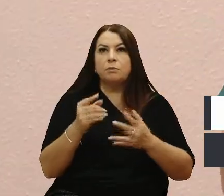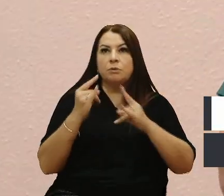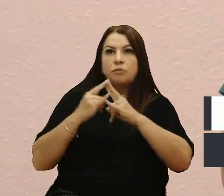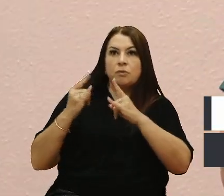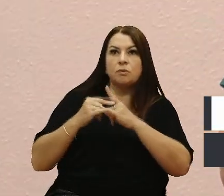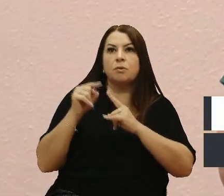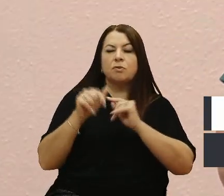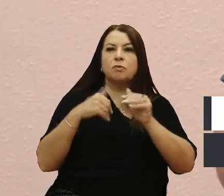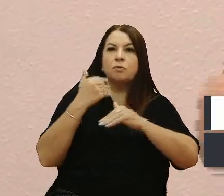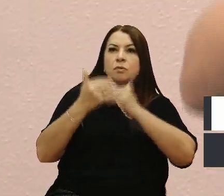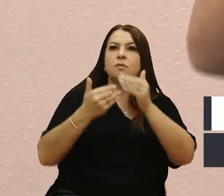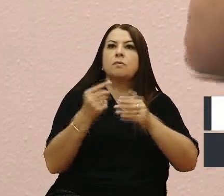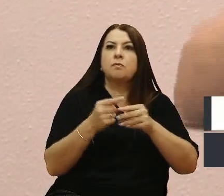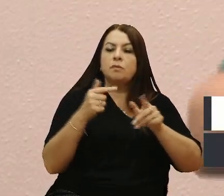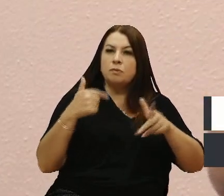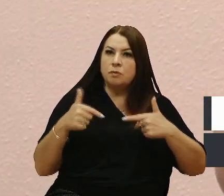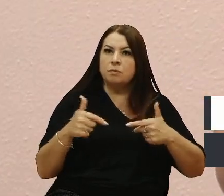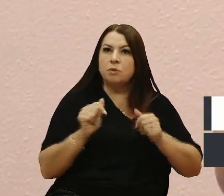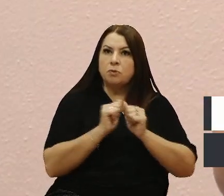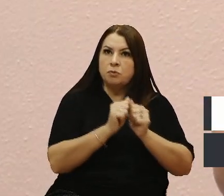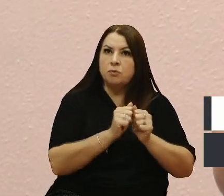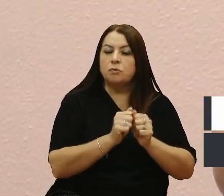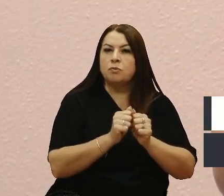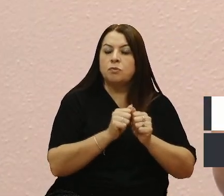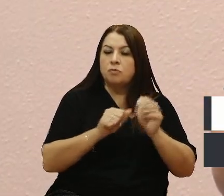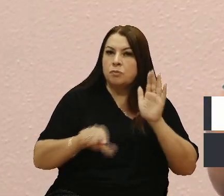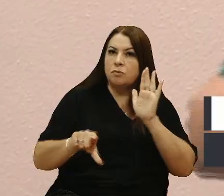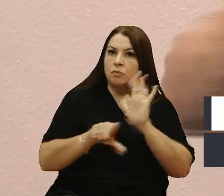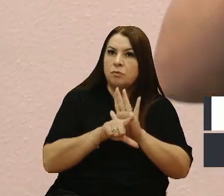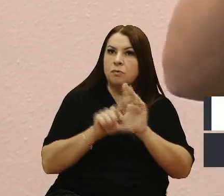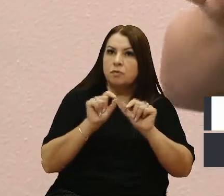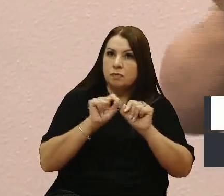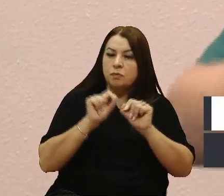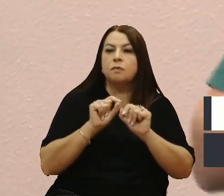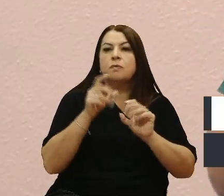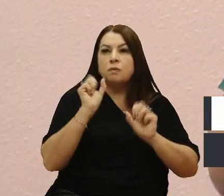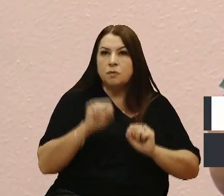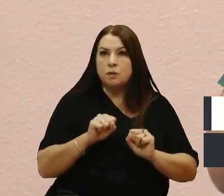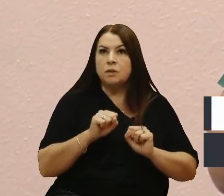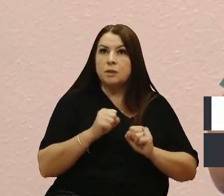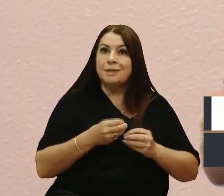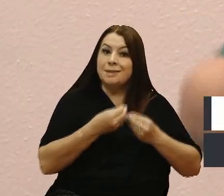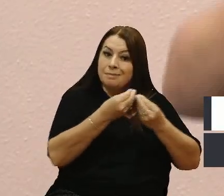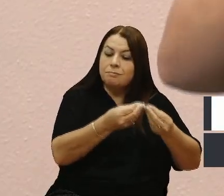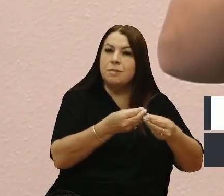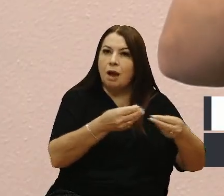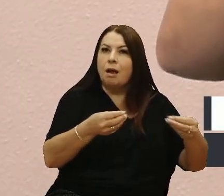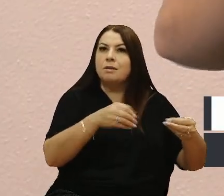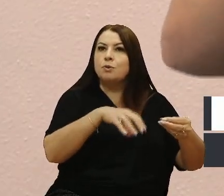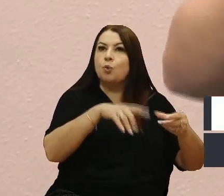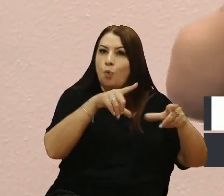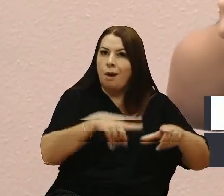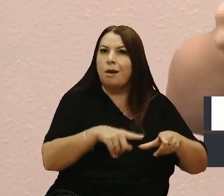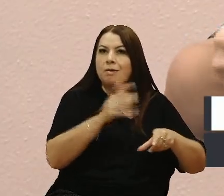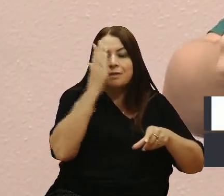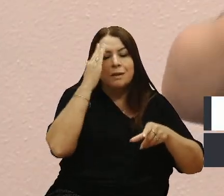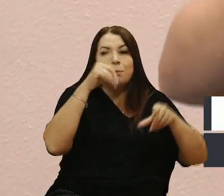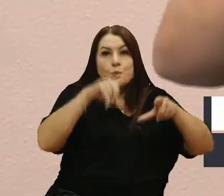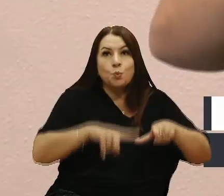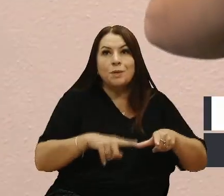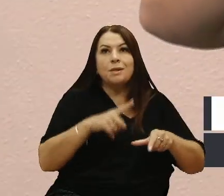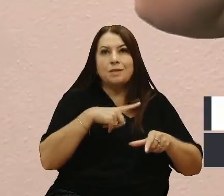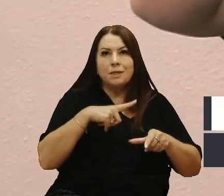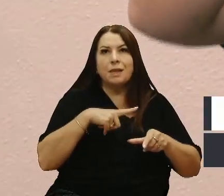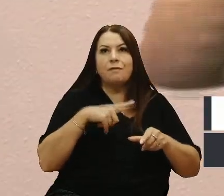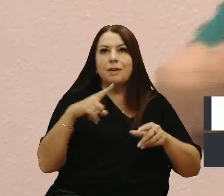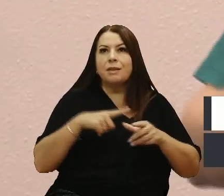estão lá desenvolvendo um trabalho em cima dessa legislação. Fizemos isso e fizemos sim essa cedência para vocês, porque a gente sabe que naquele local vai se